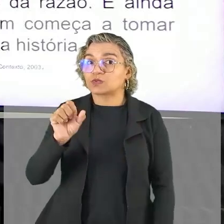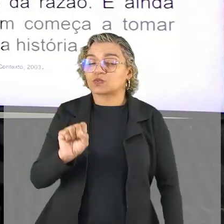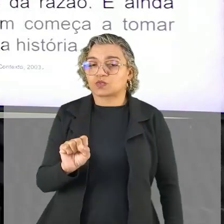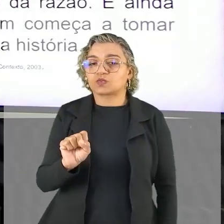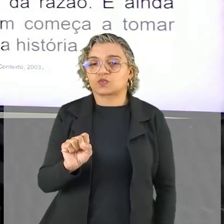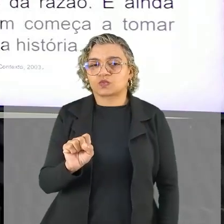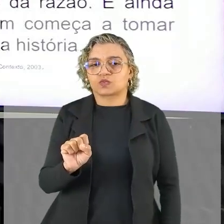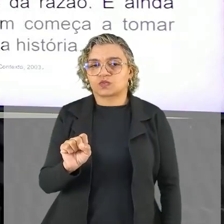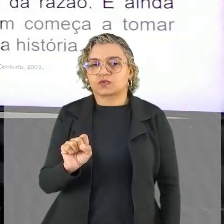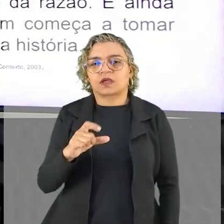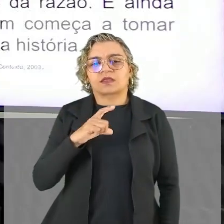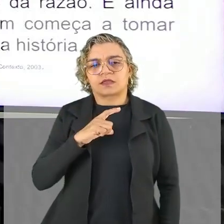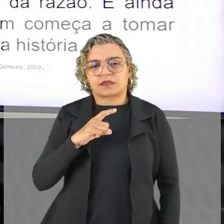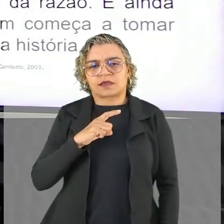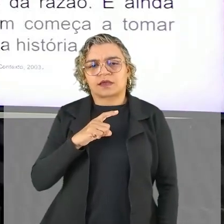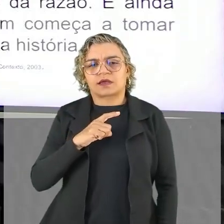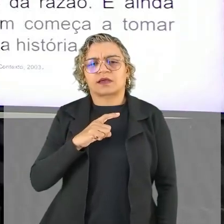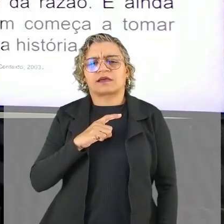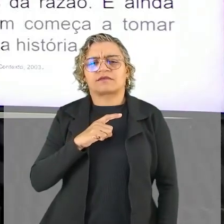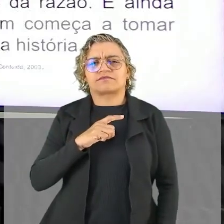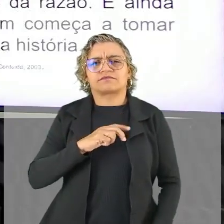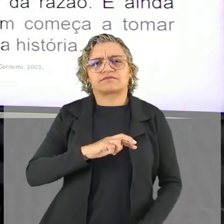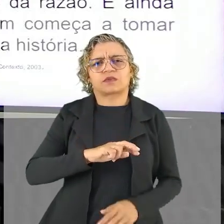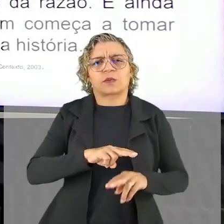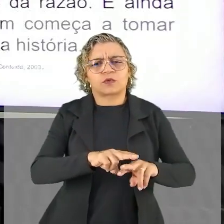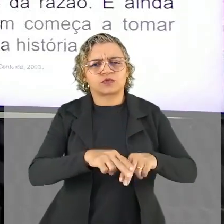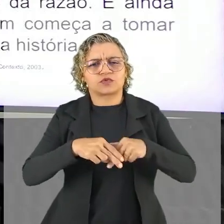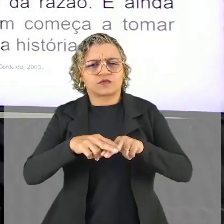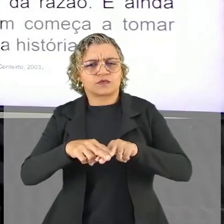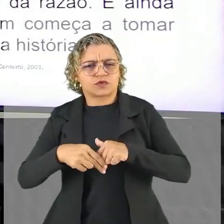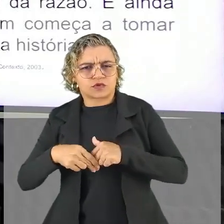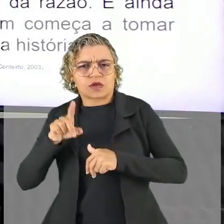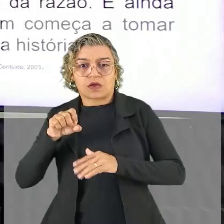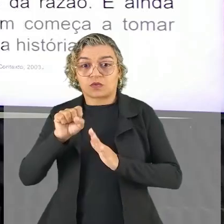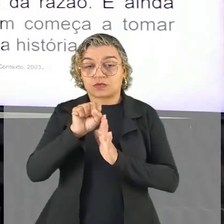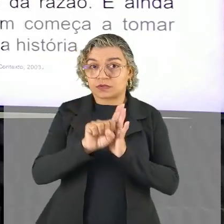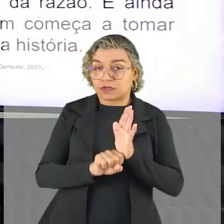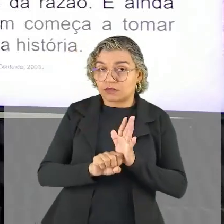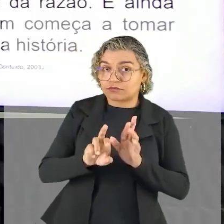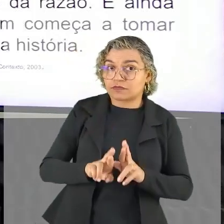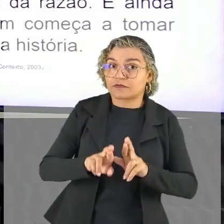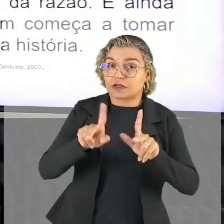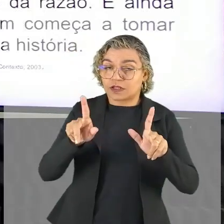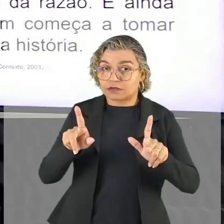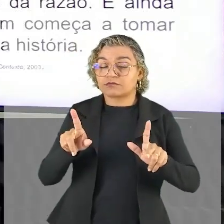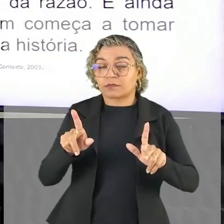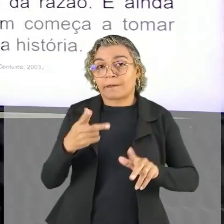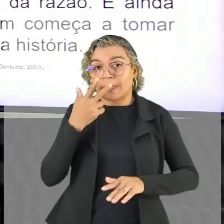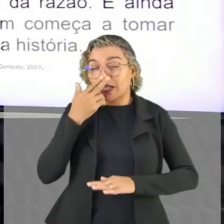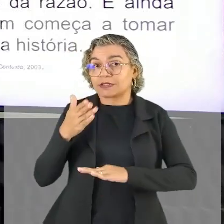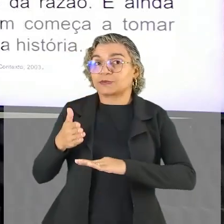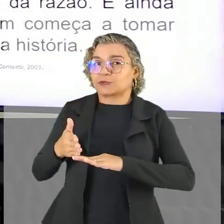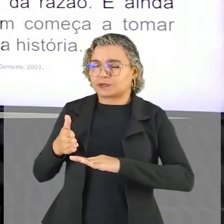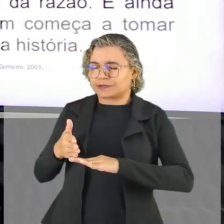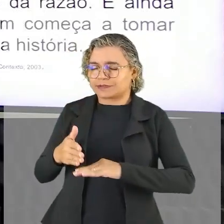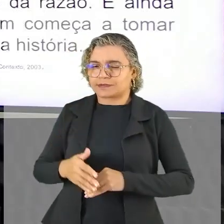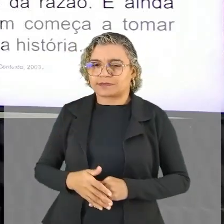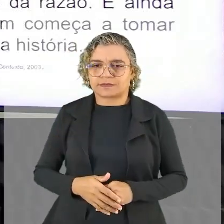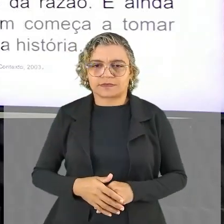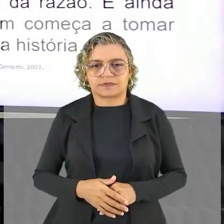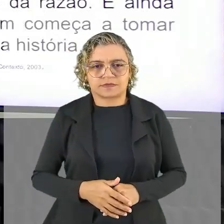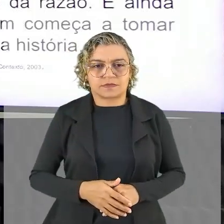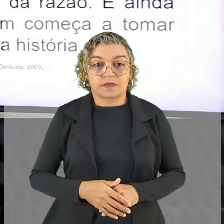por diversas razões, um século diferenciado. Portanto, já é um século da modernidade, né?